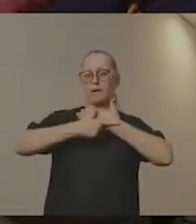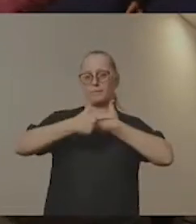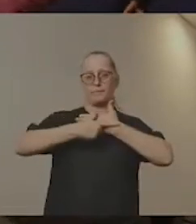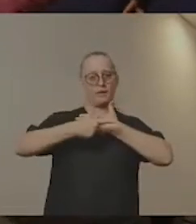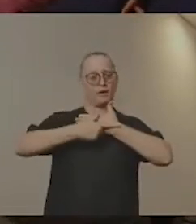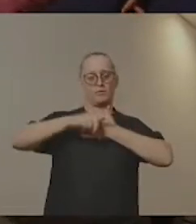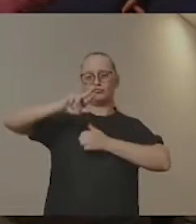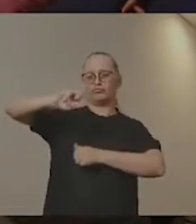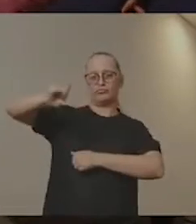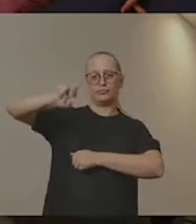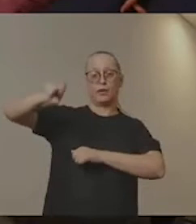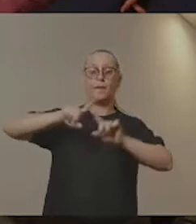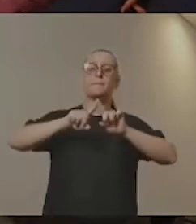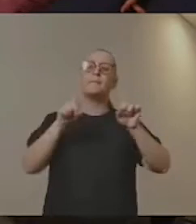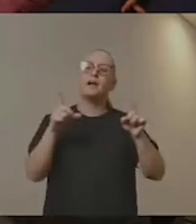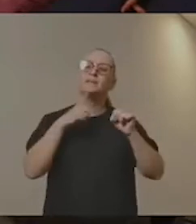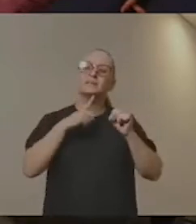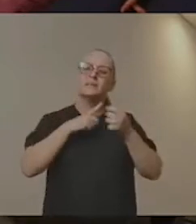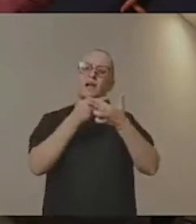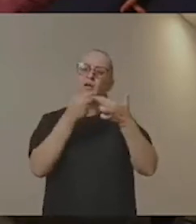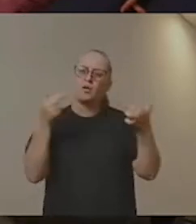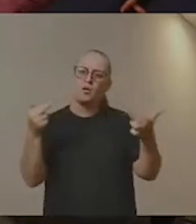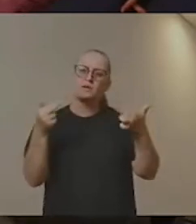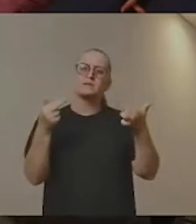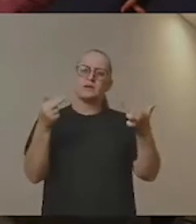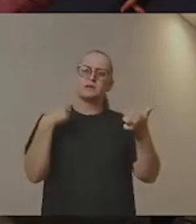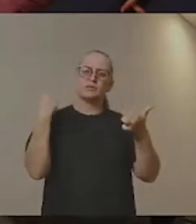né, como fazer educativo, para